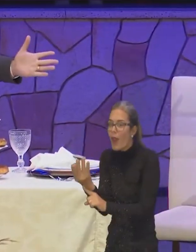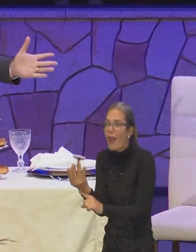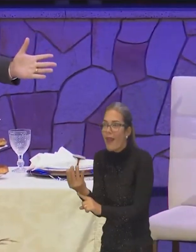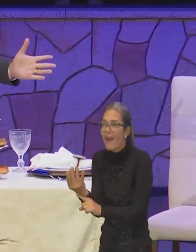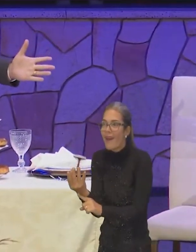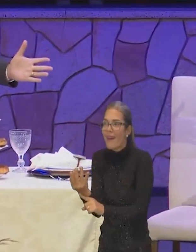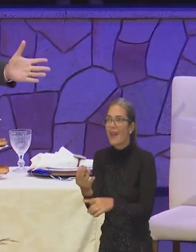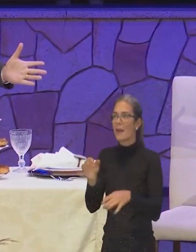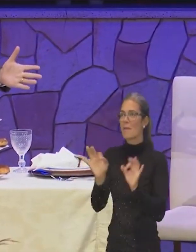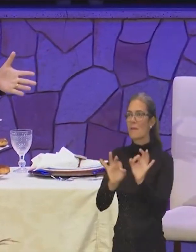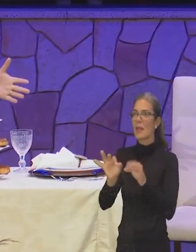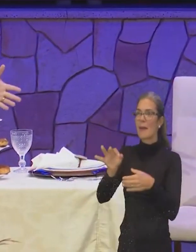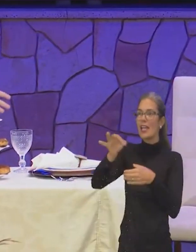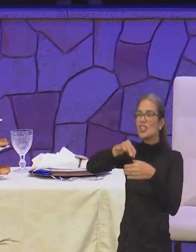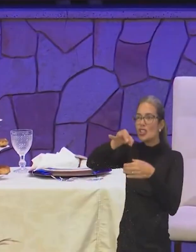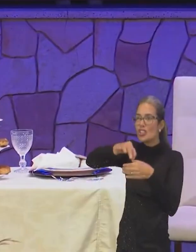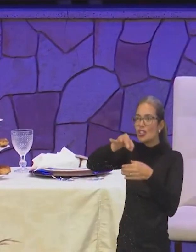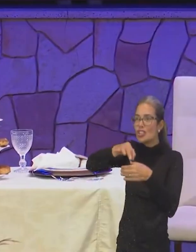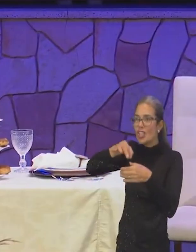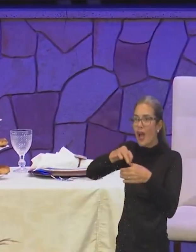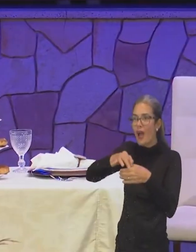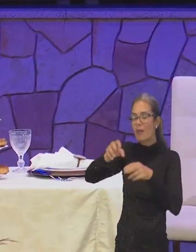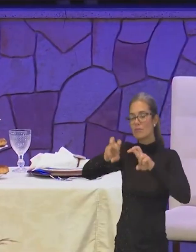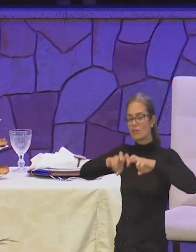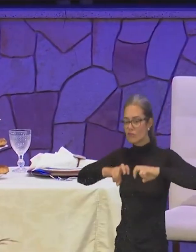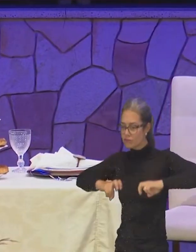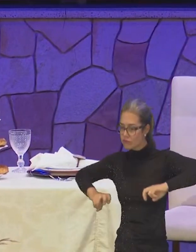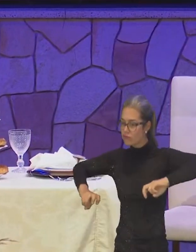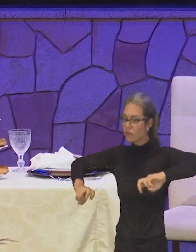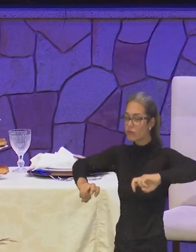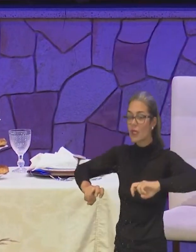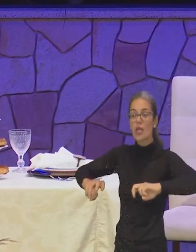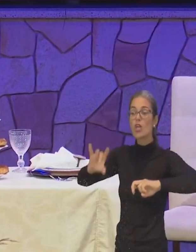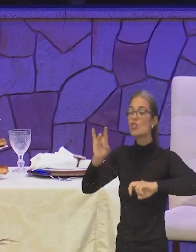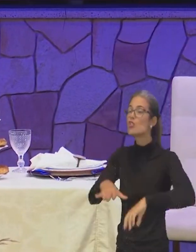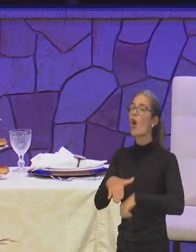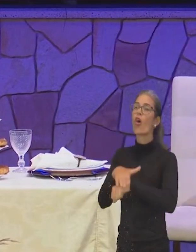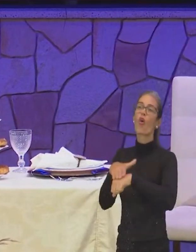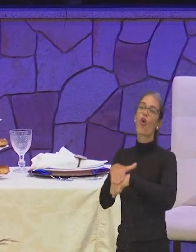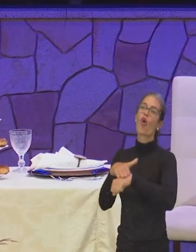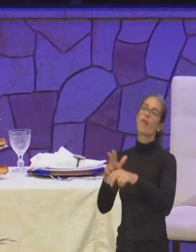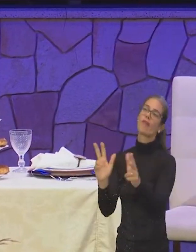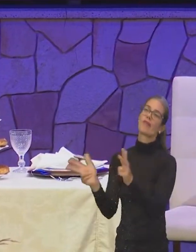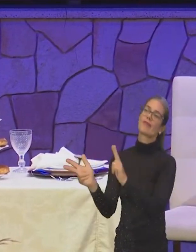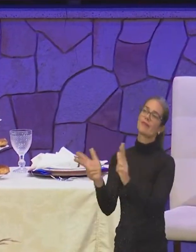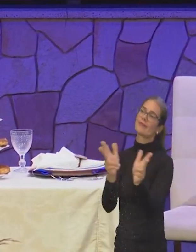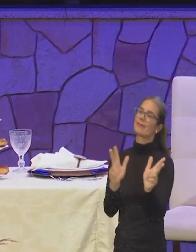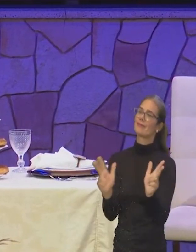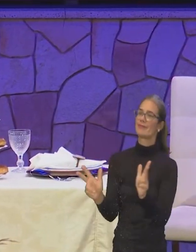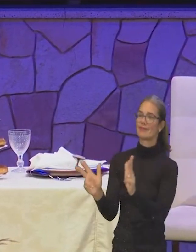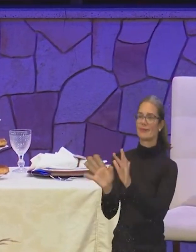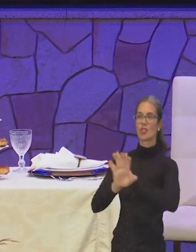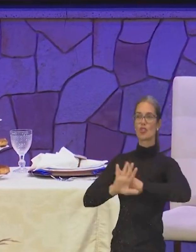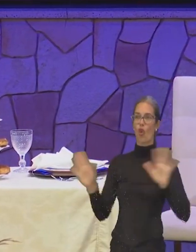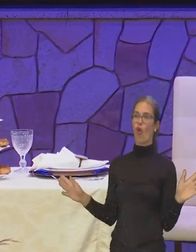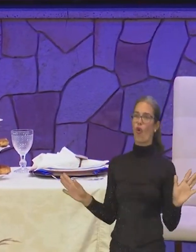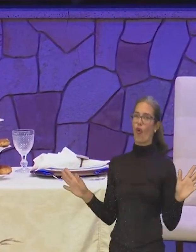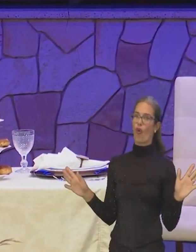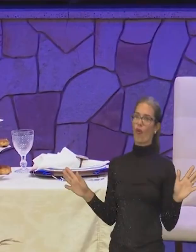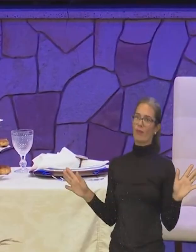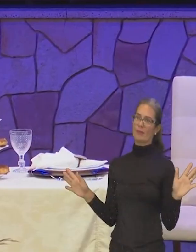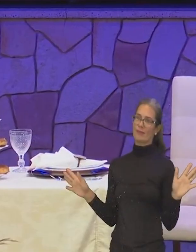todos. Sentamos ao redor da mesa para conversar à luz de lanternas.